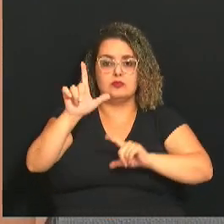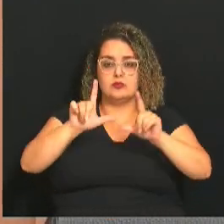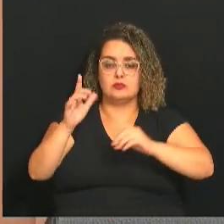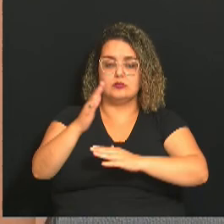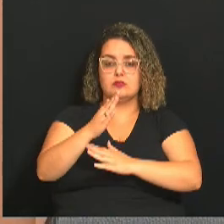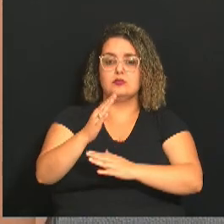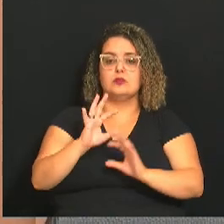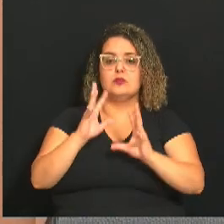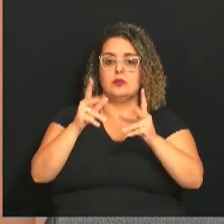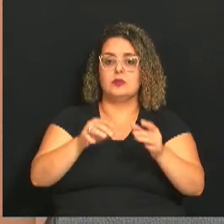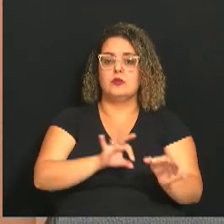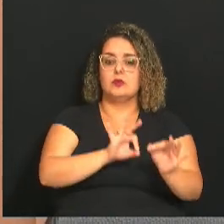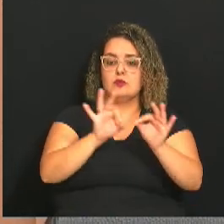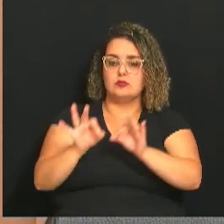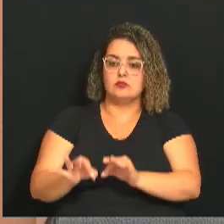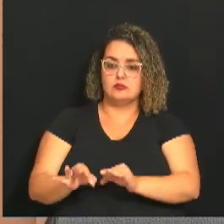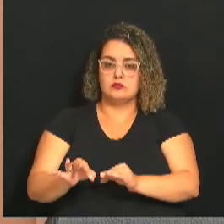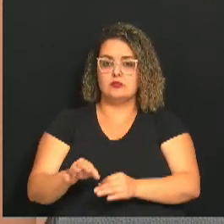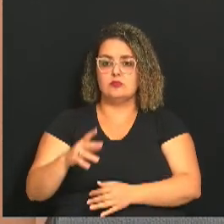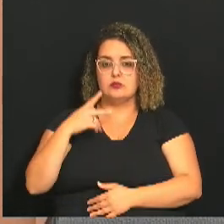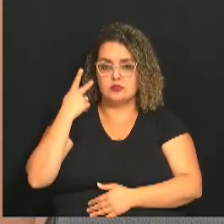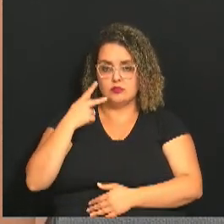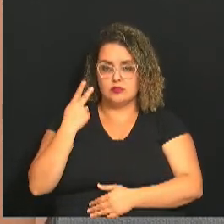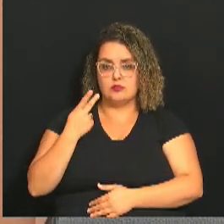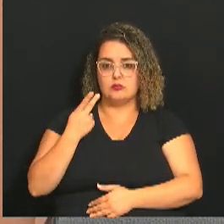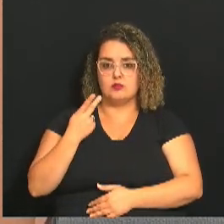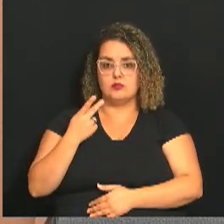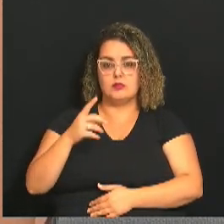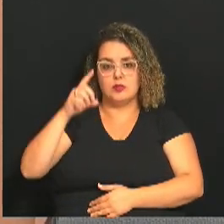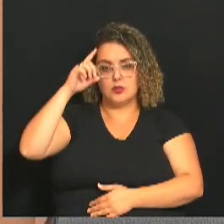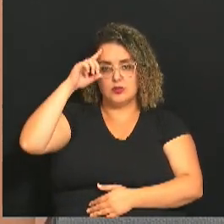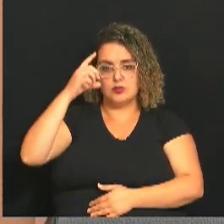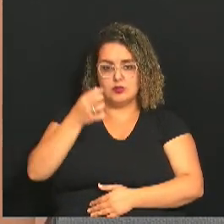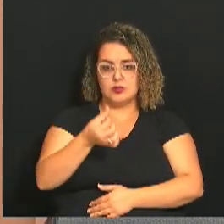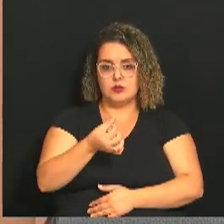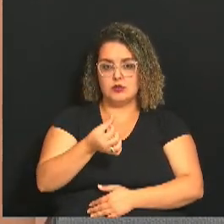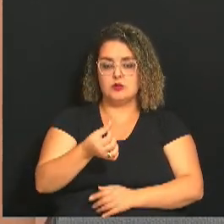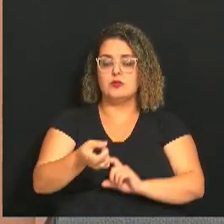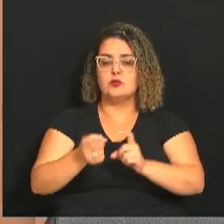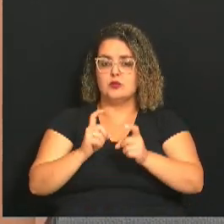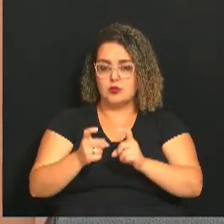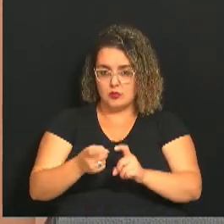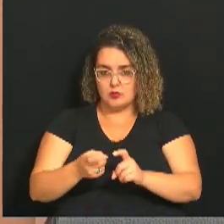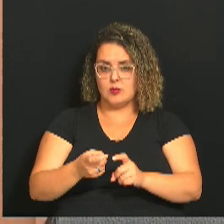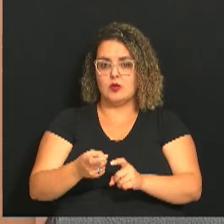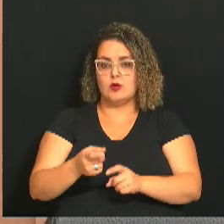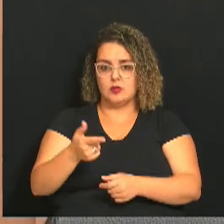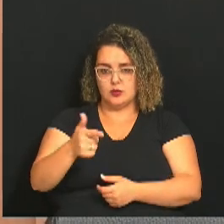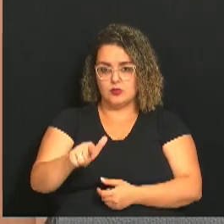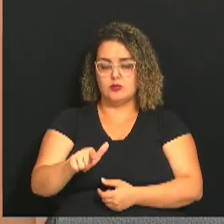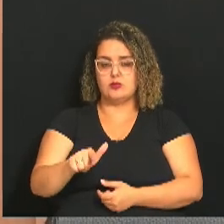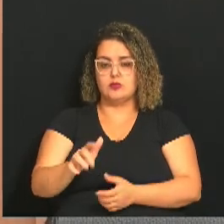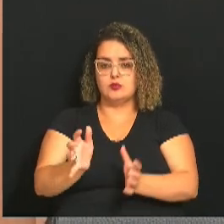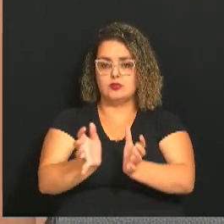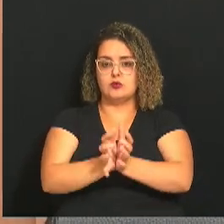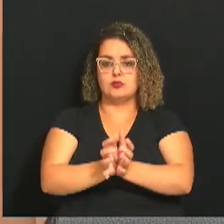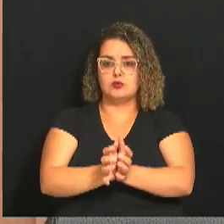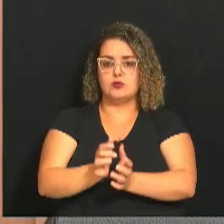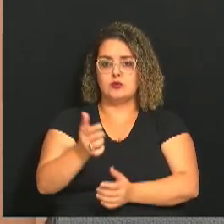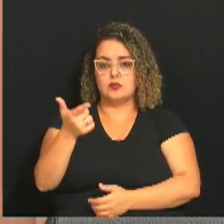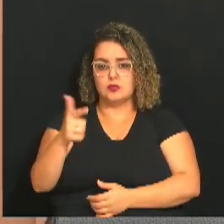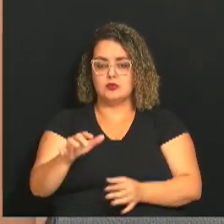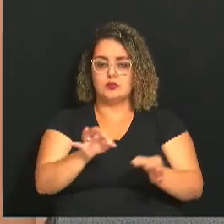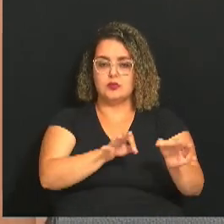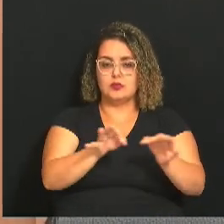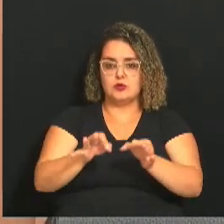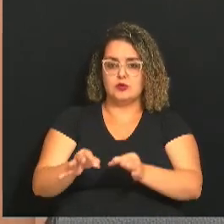programação continua. Como o vereador falou dia 6 já tem mais uma reunião desta comissão. Nossa programação continua e